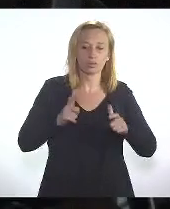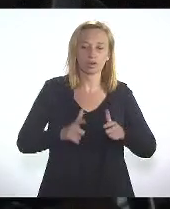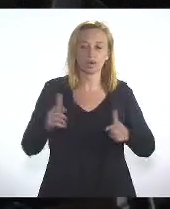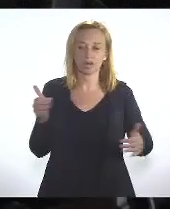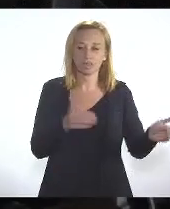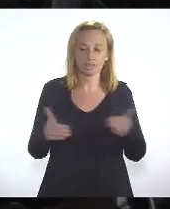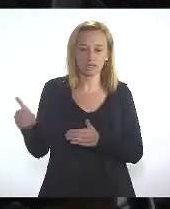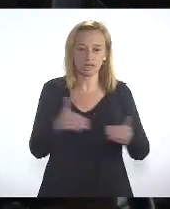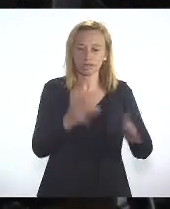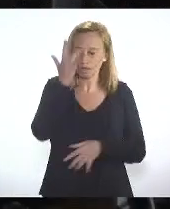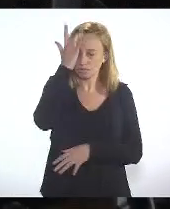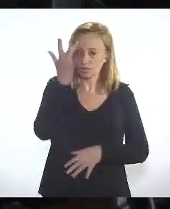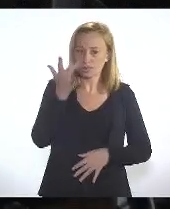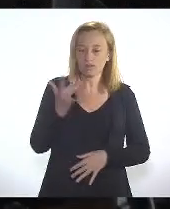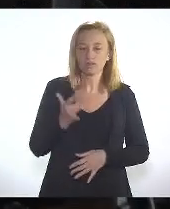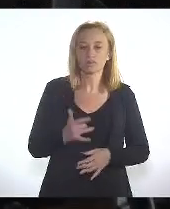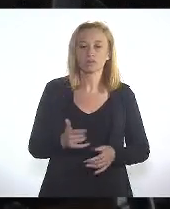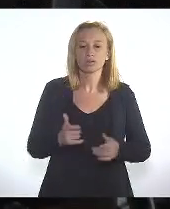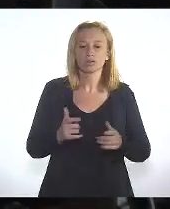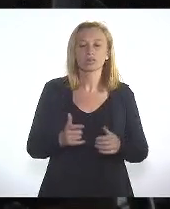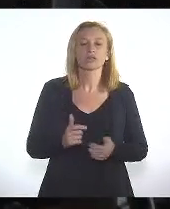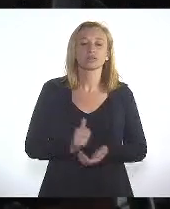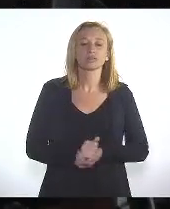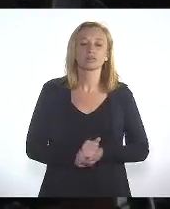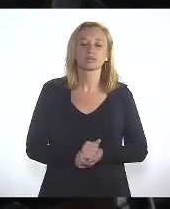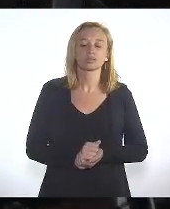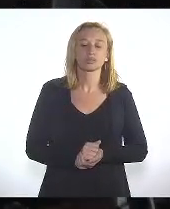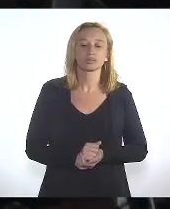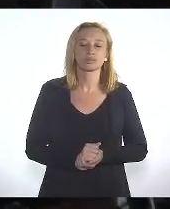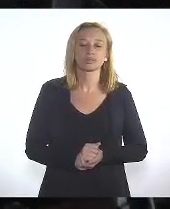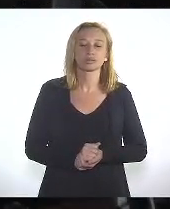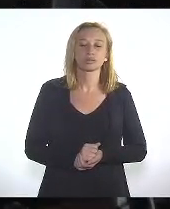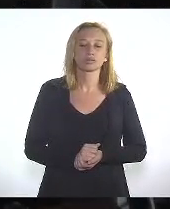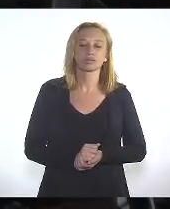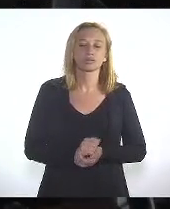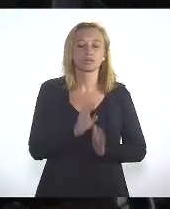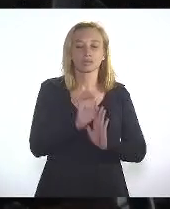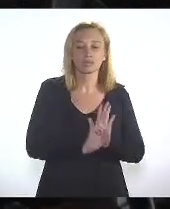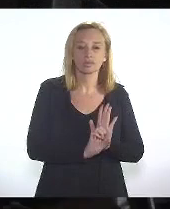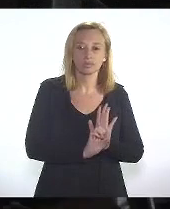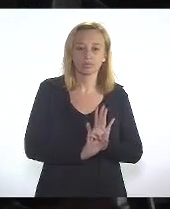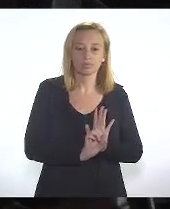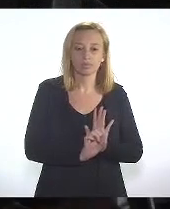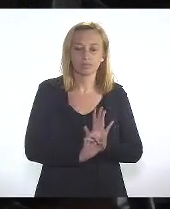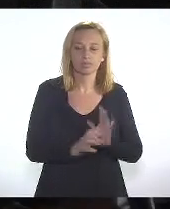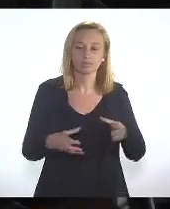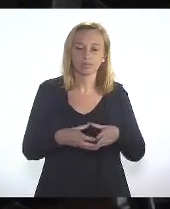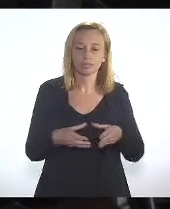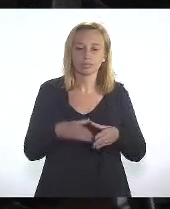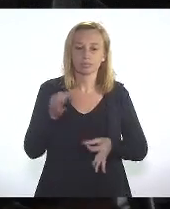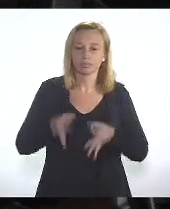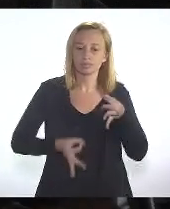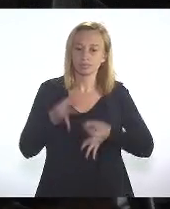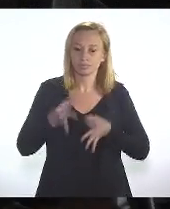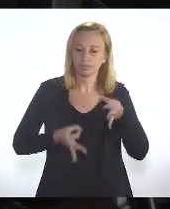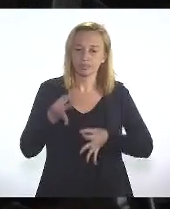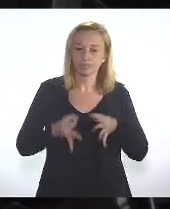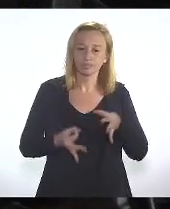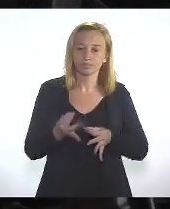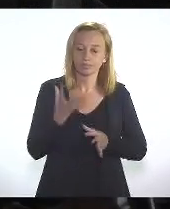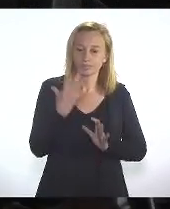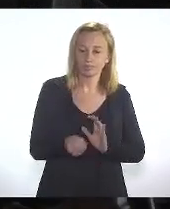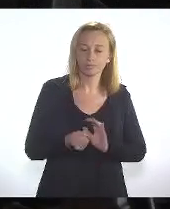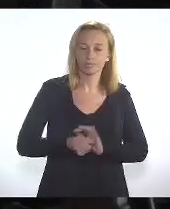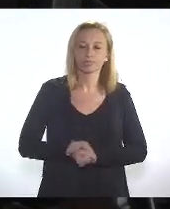acesso kits de primeiros socorros. Pareceres. A emenda da Comissão de Constituição e Justiça,